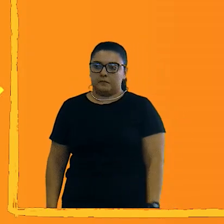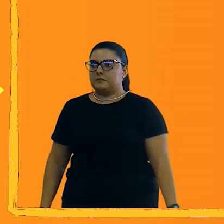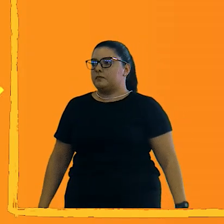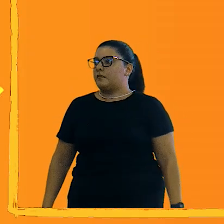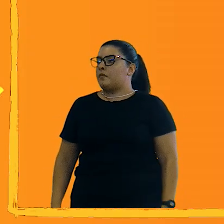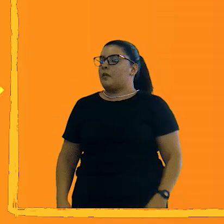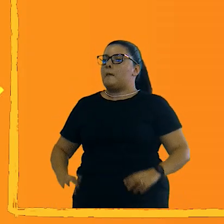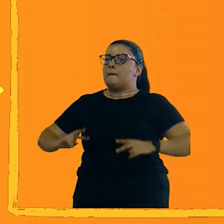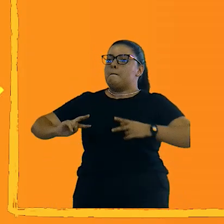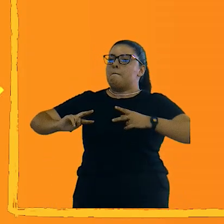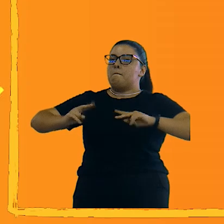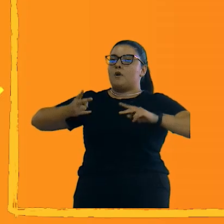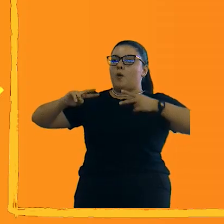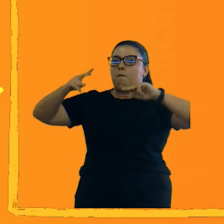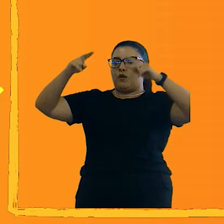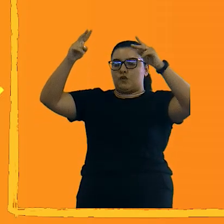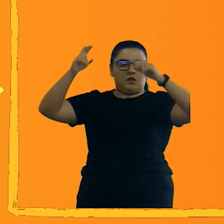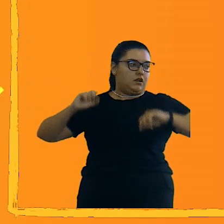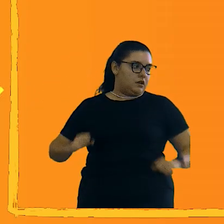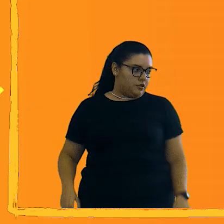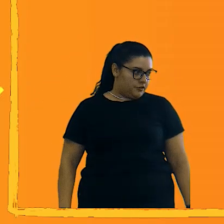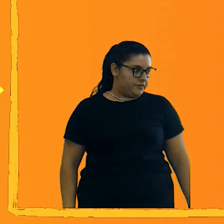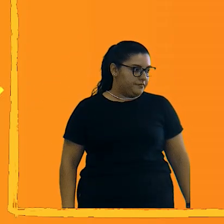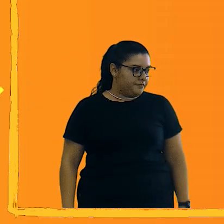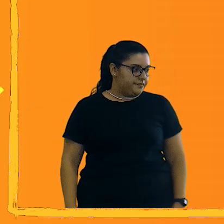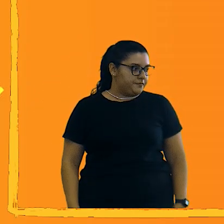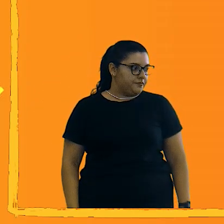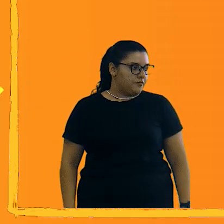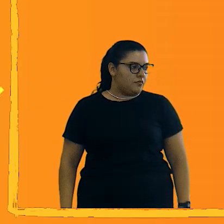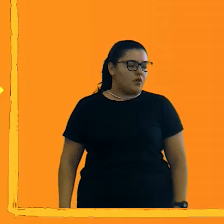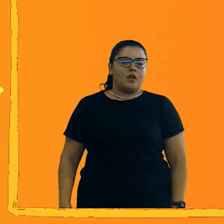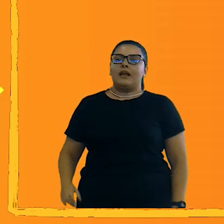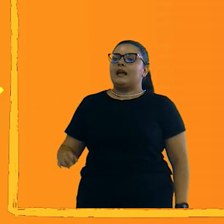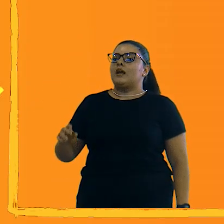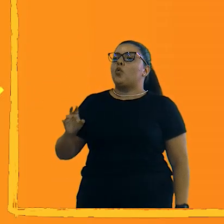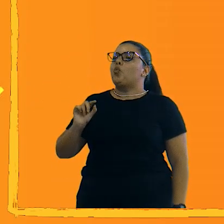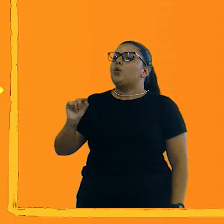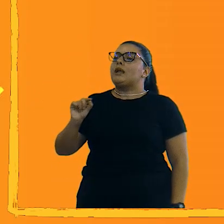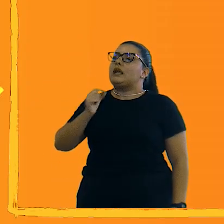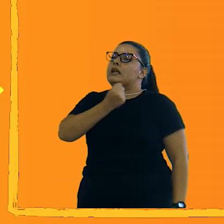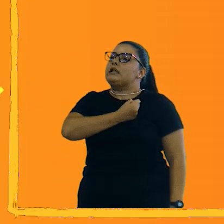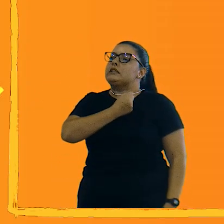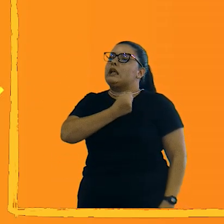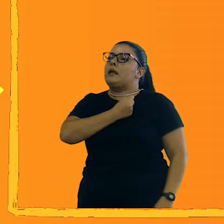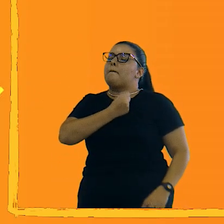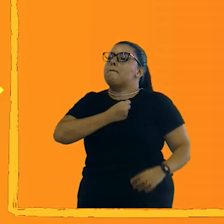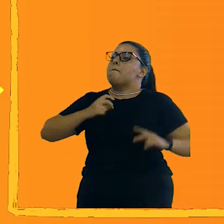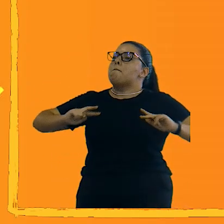proporcionalidade entre grandezas pessoal que são grandezas diretamente